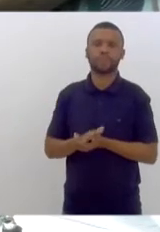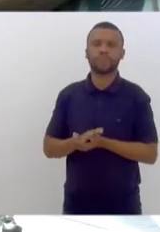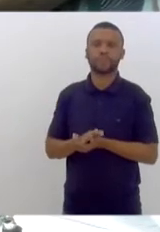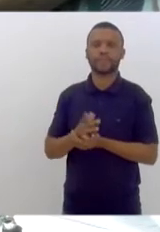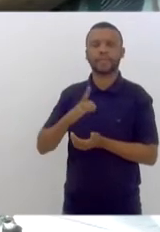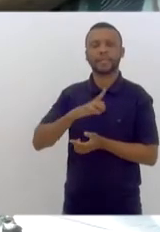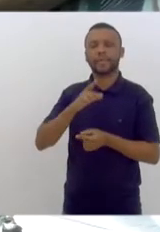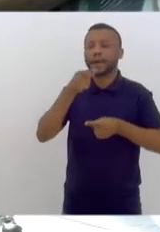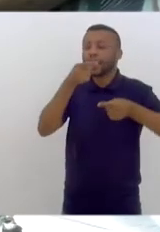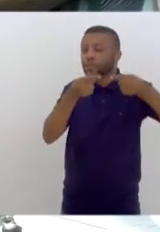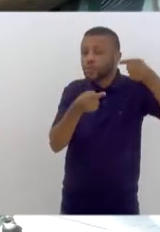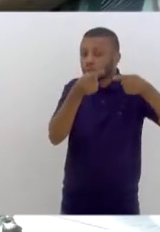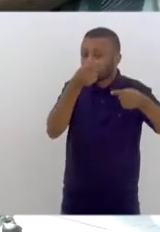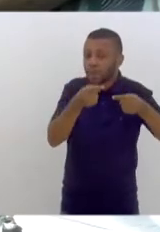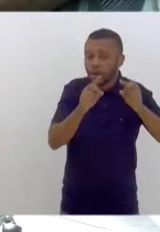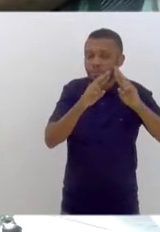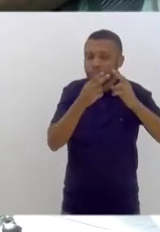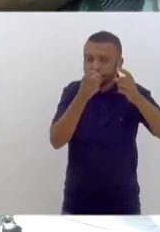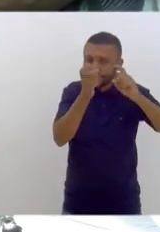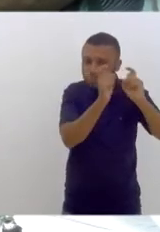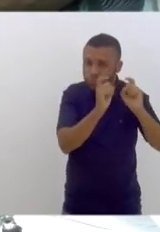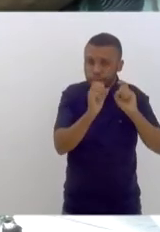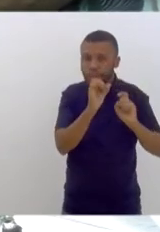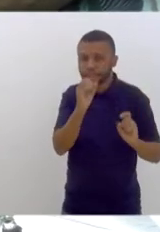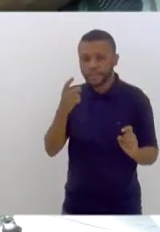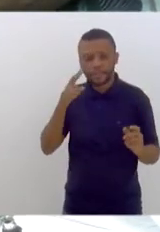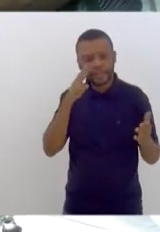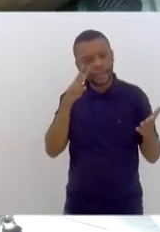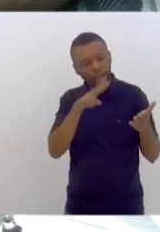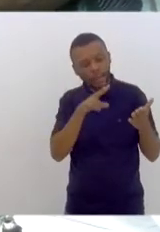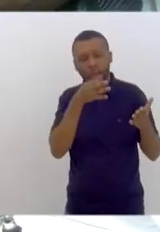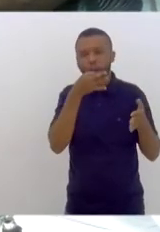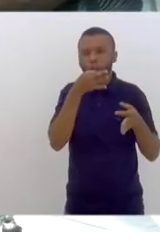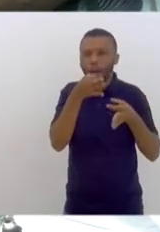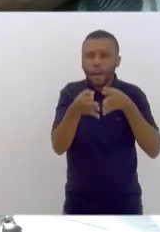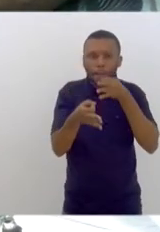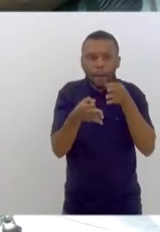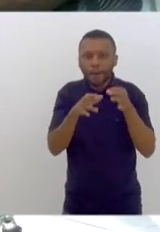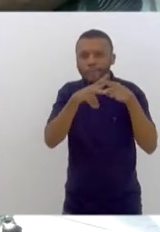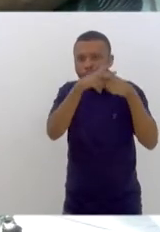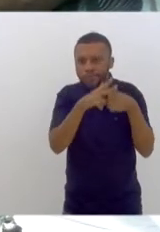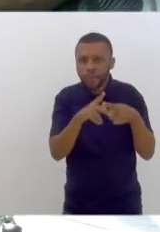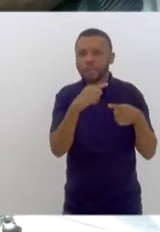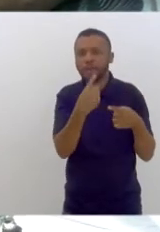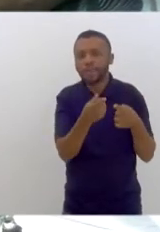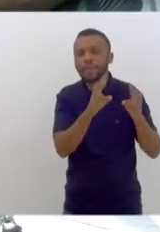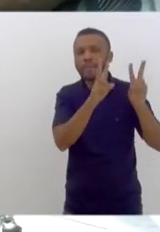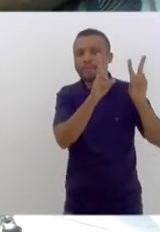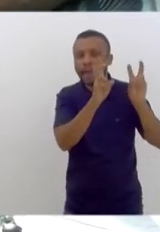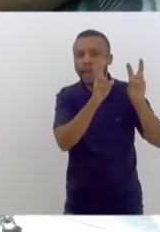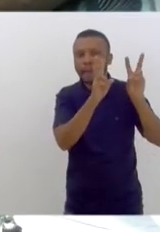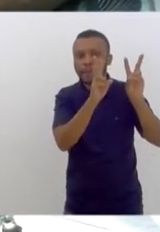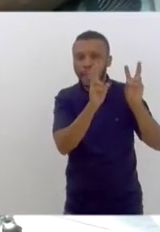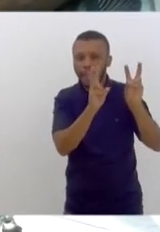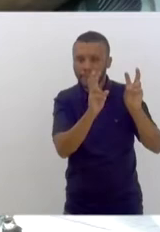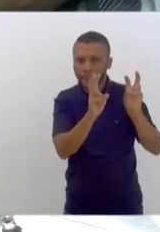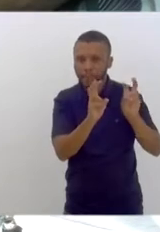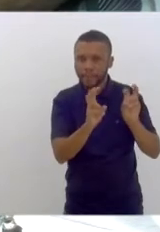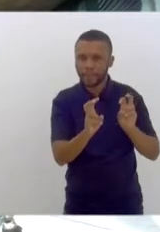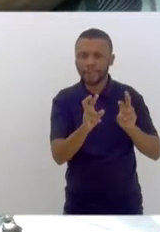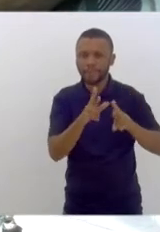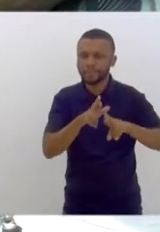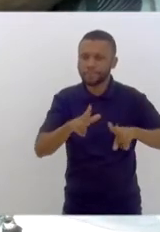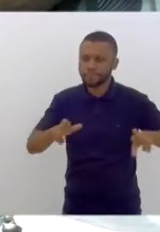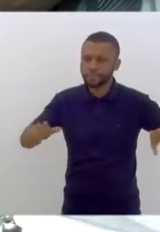pauta, se a senhora ler as emendas, a senhora vai ver que a gente vai abordando temas distintos de